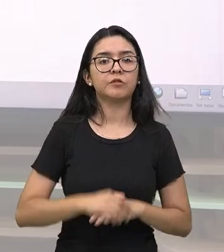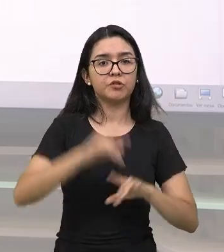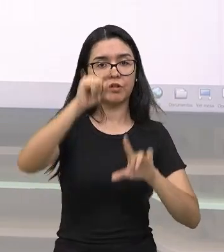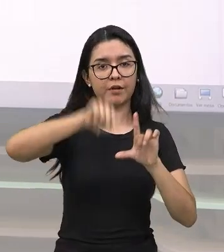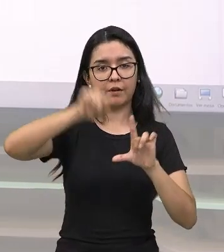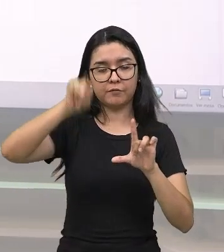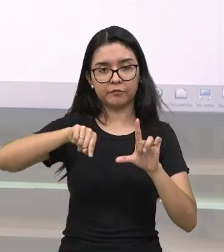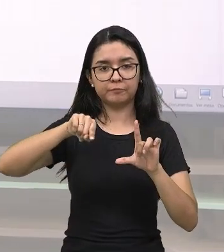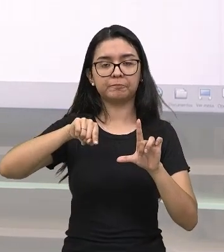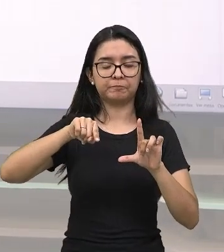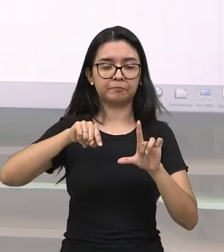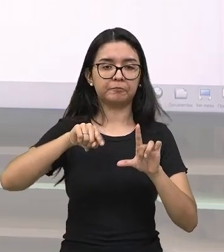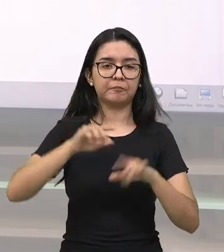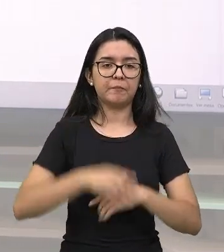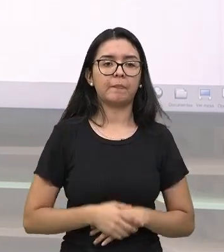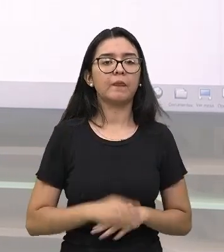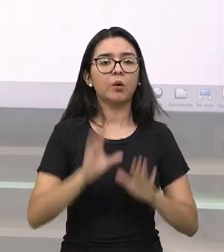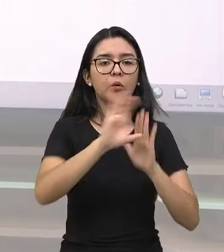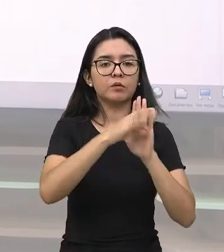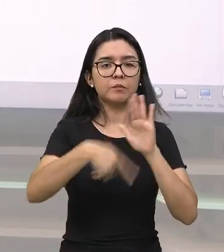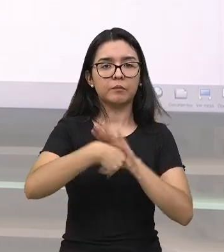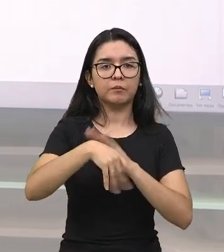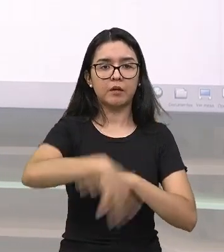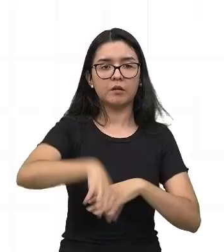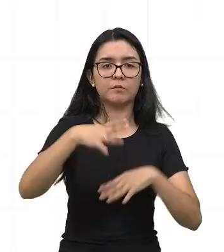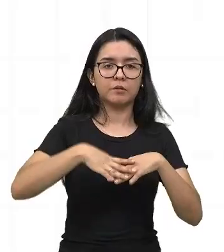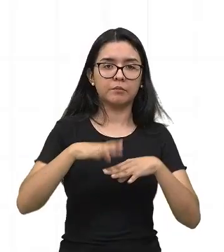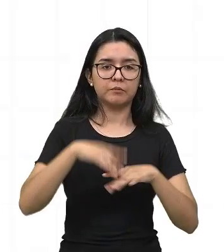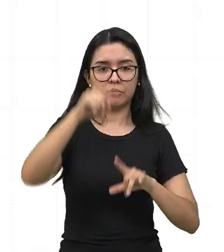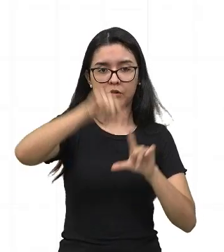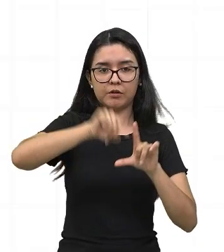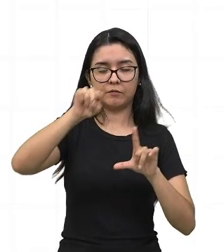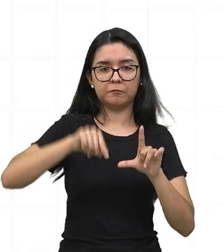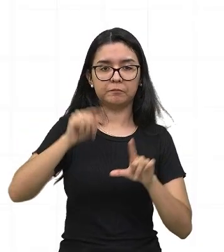gráficos, né, de conceitos matemáticos em gráfico. Acompanha comigo.